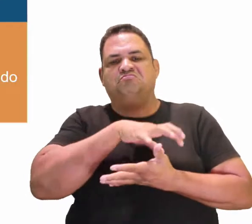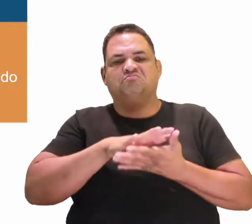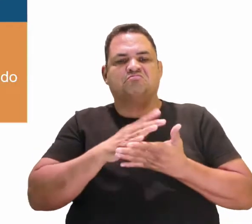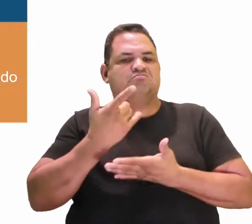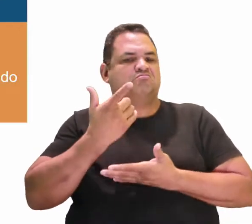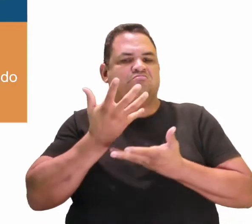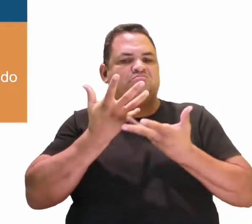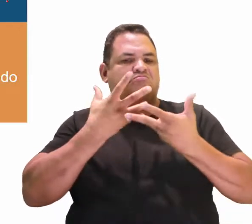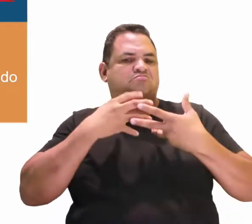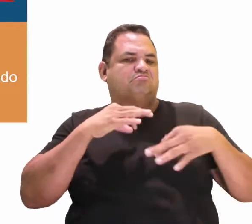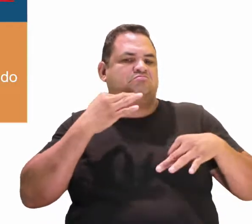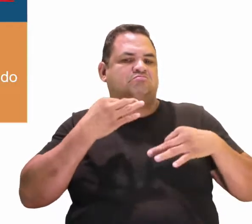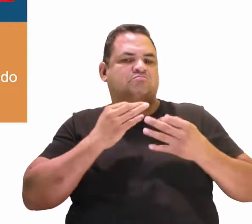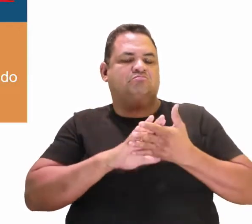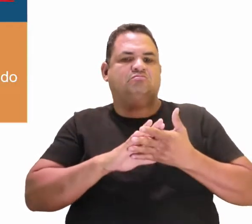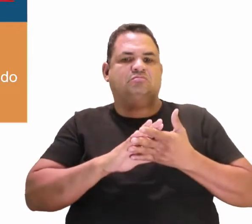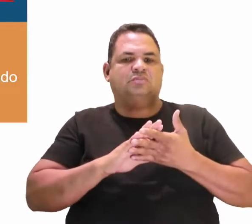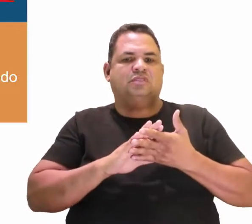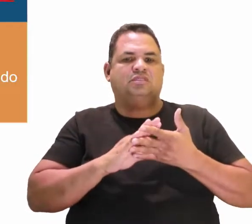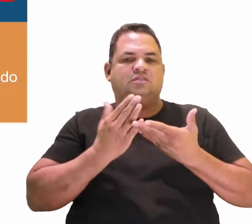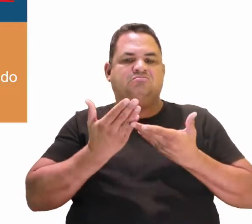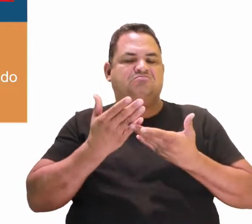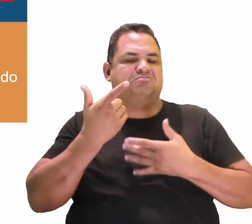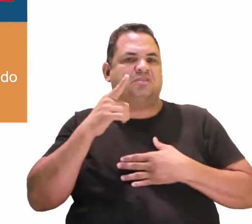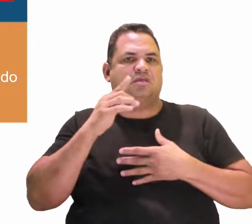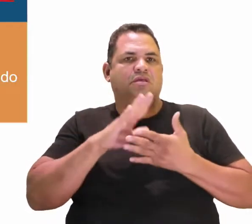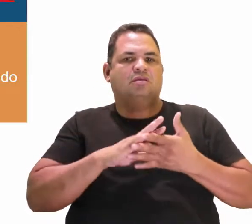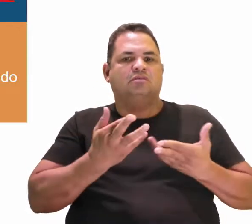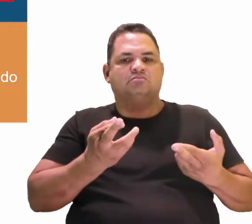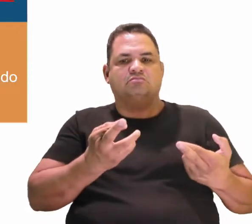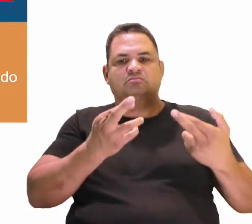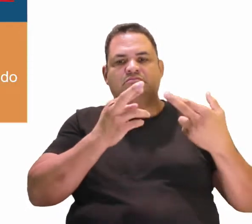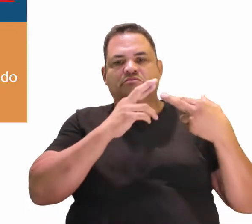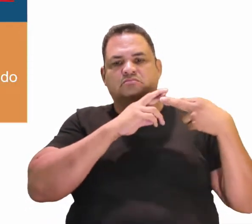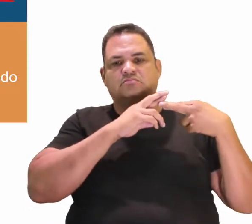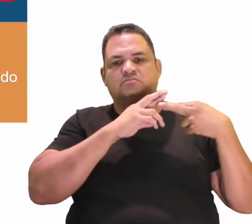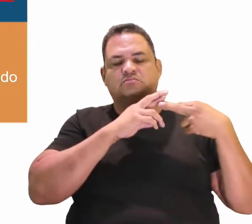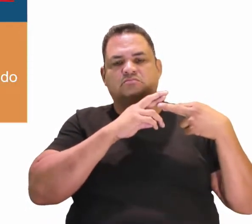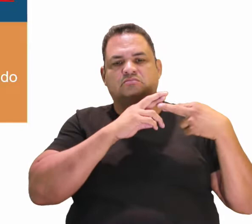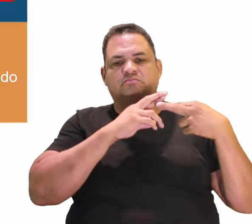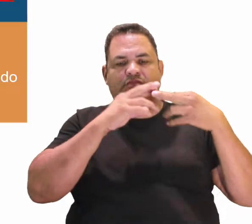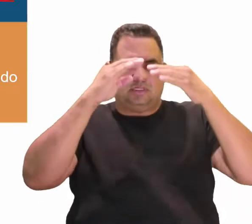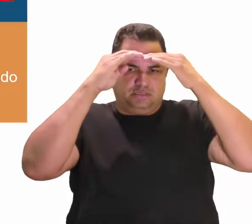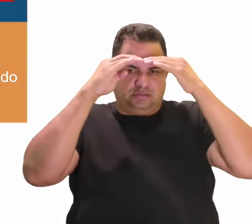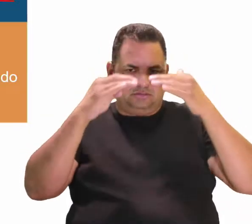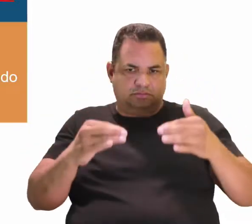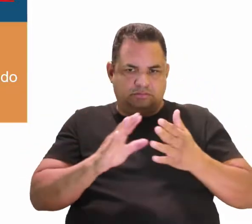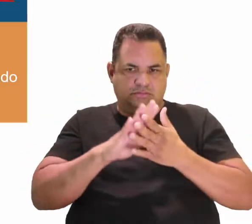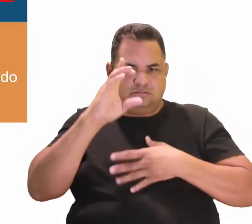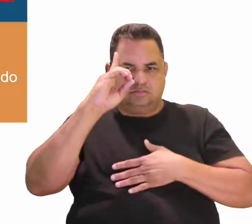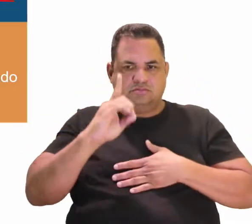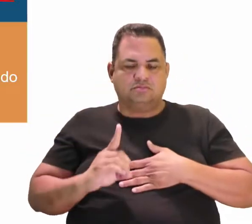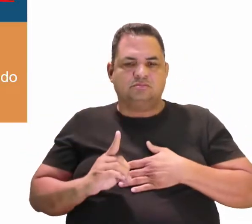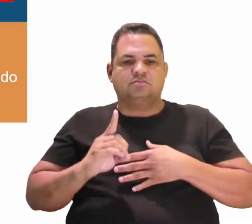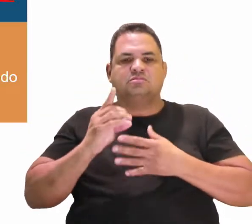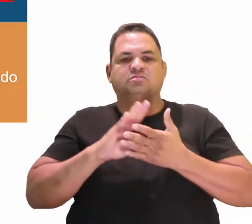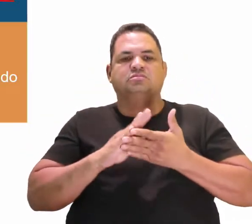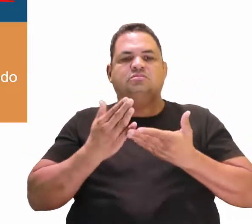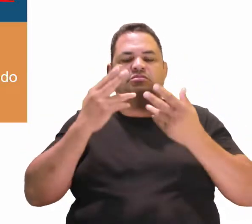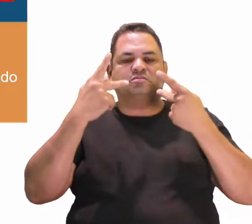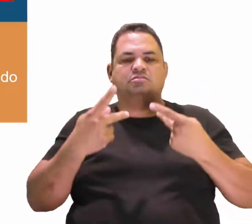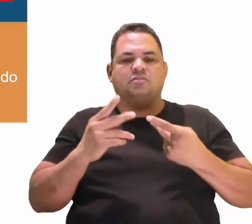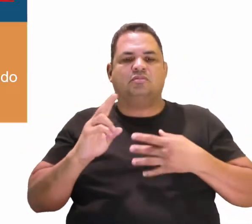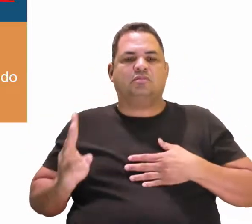injustiça e desrespeito a direitos humanos e valores democráticos. Também fazer uso do inglês como língua de